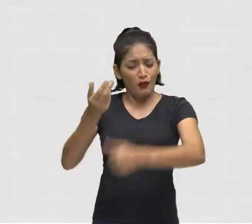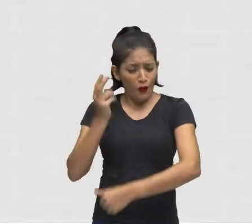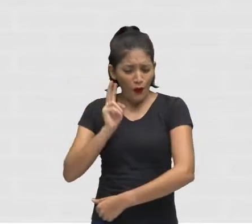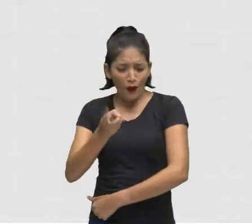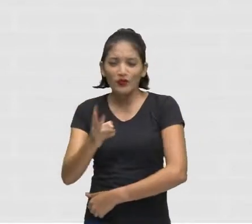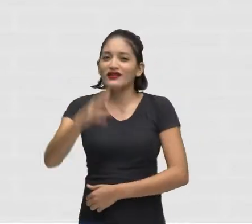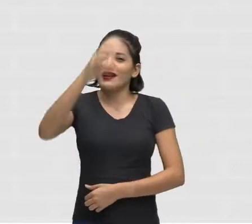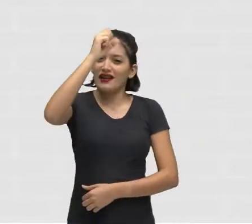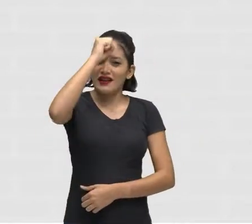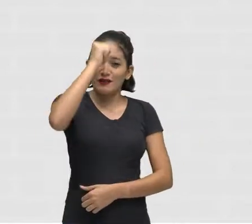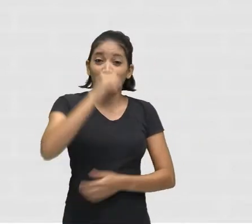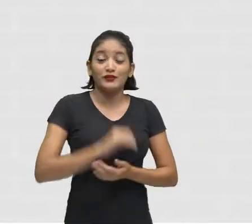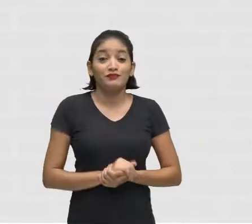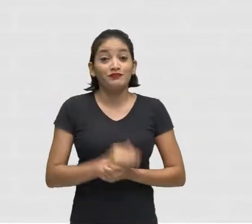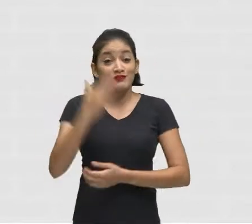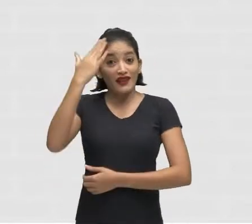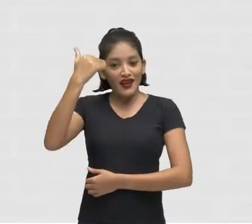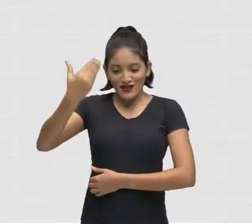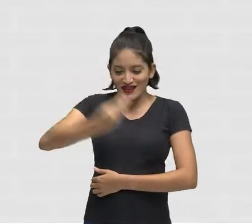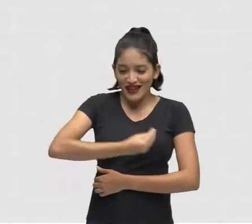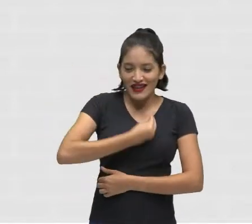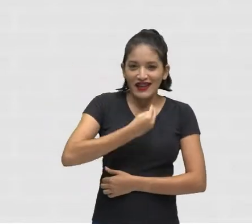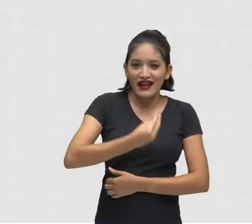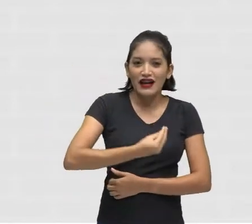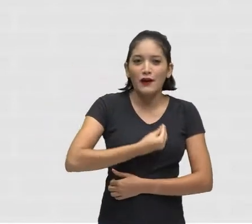aprendiz. Eu sei que a vida